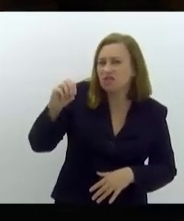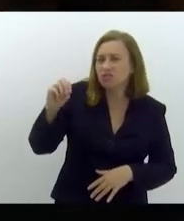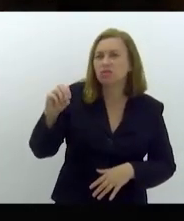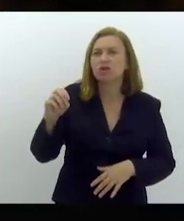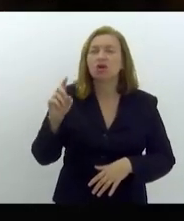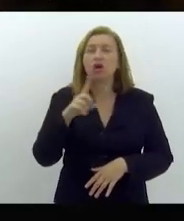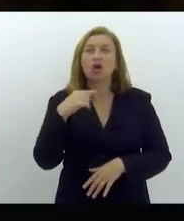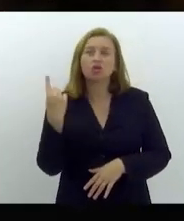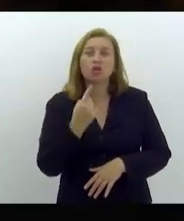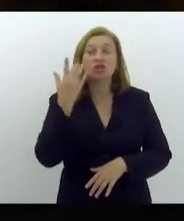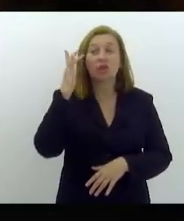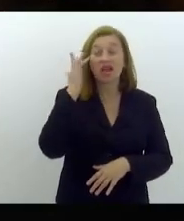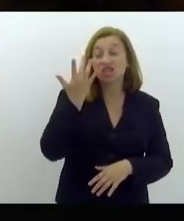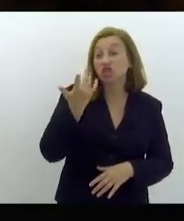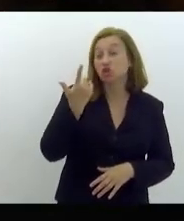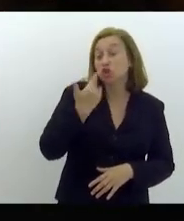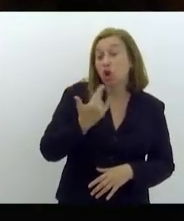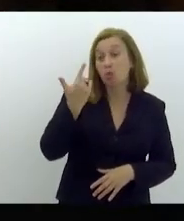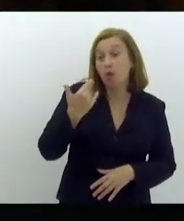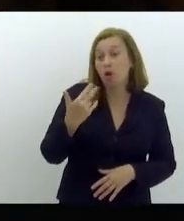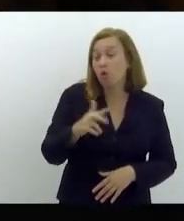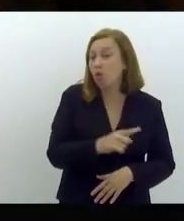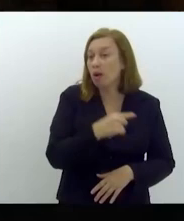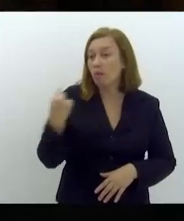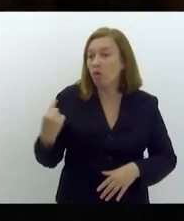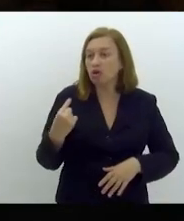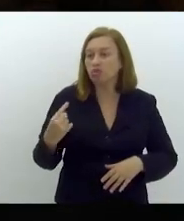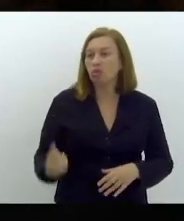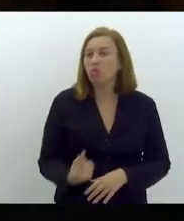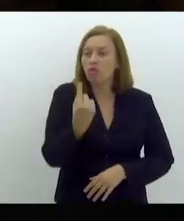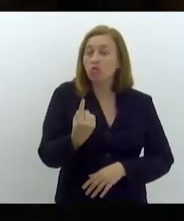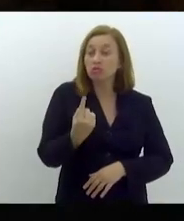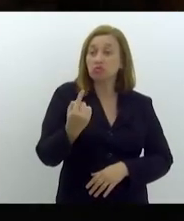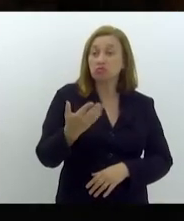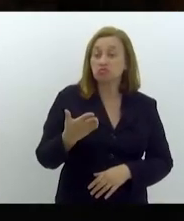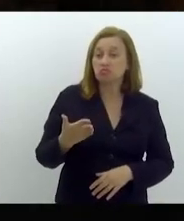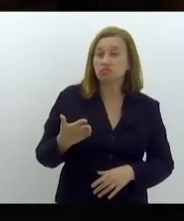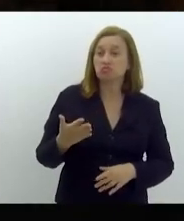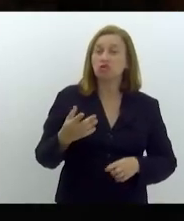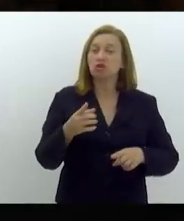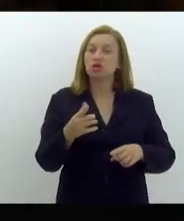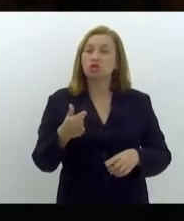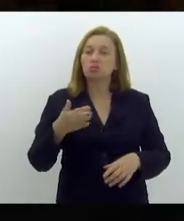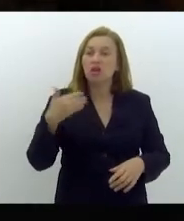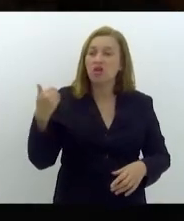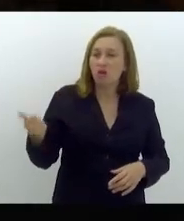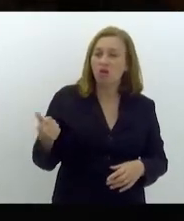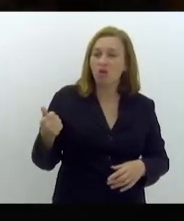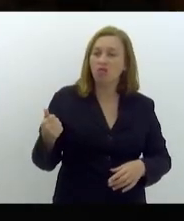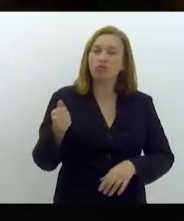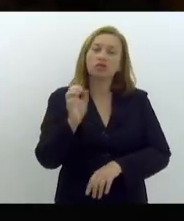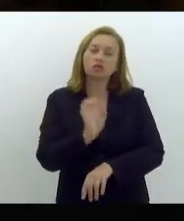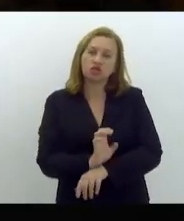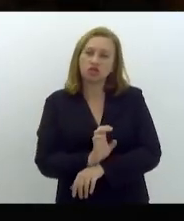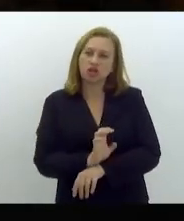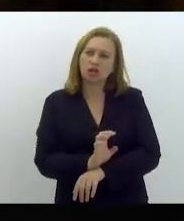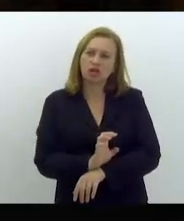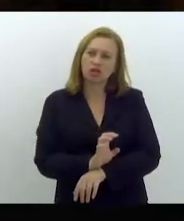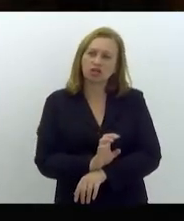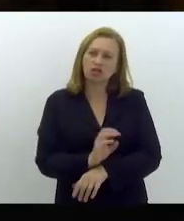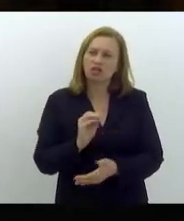tá naturalizando a morte como a única ferramenta e instrumento desse estado